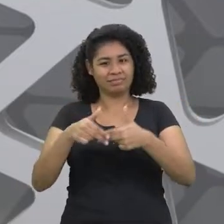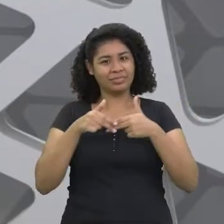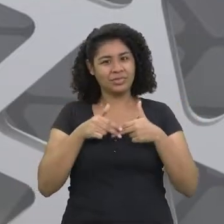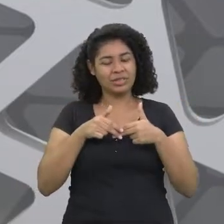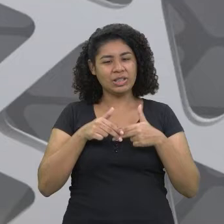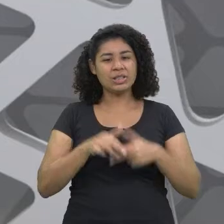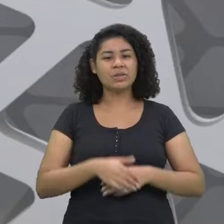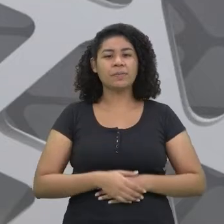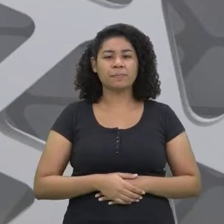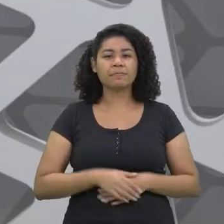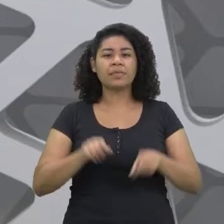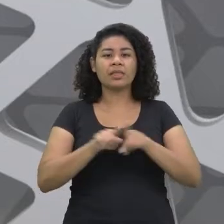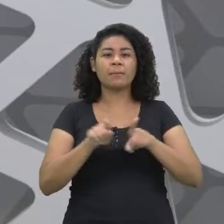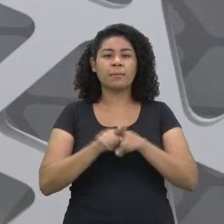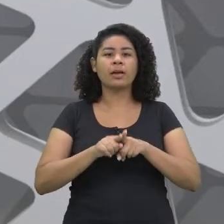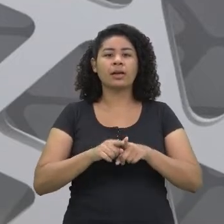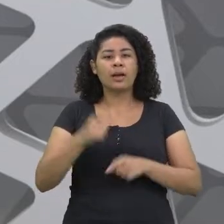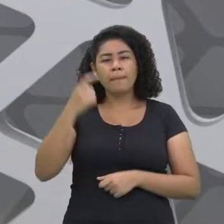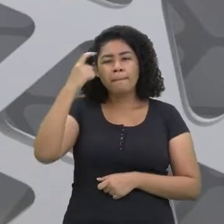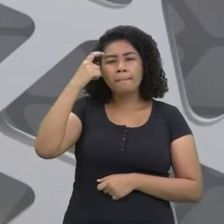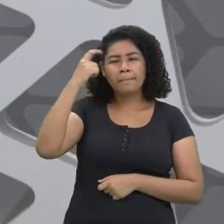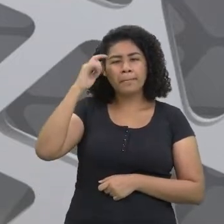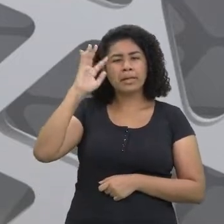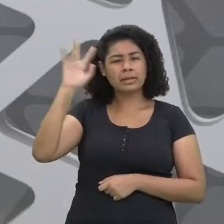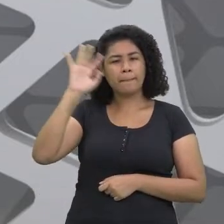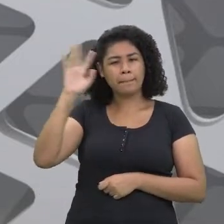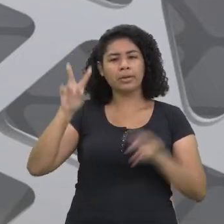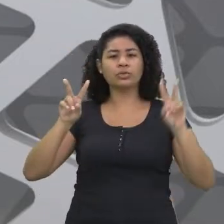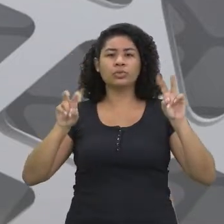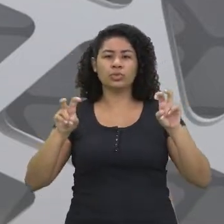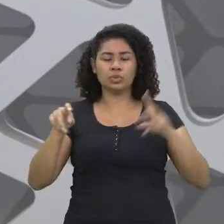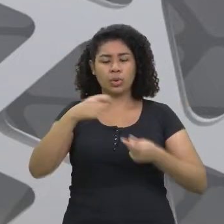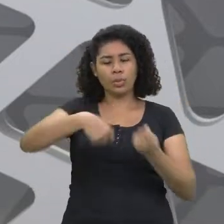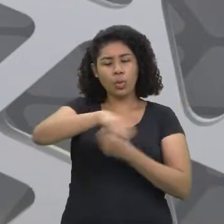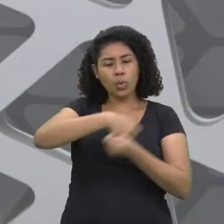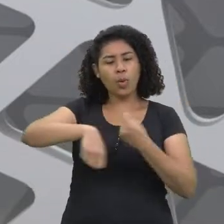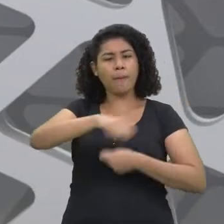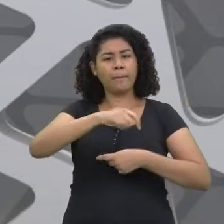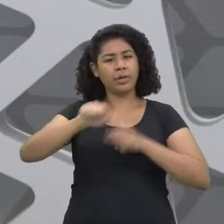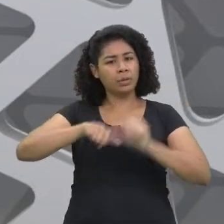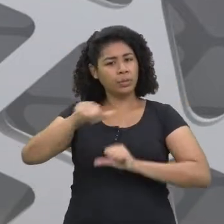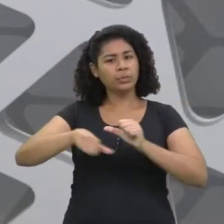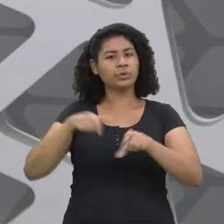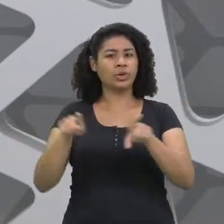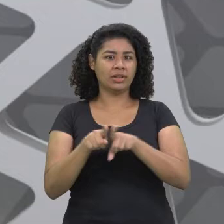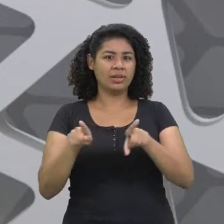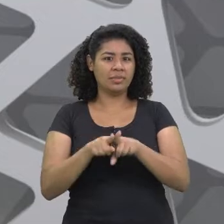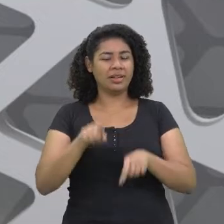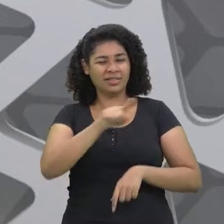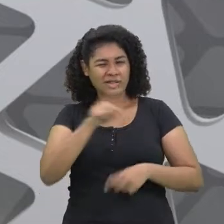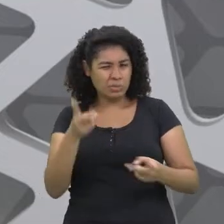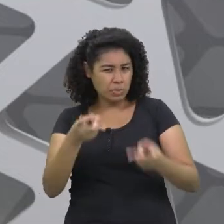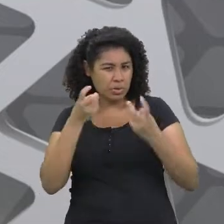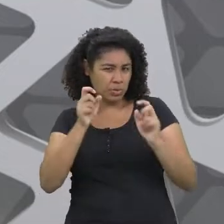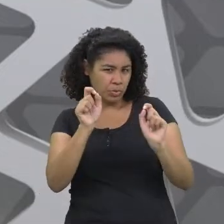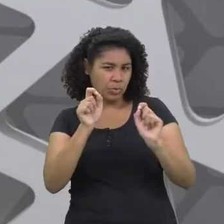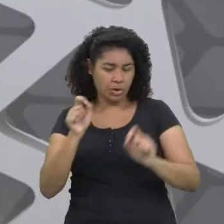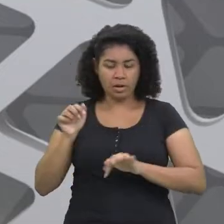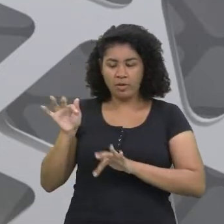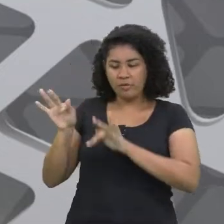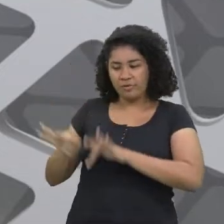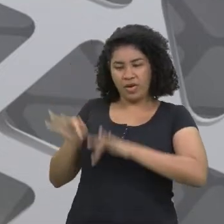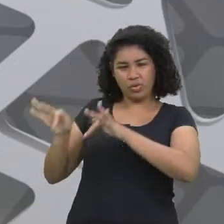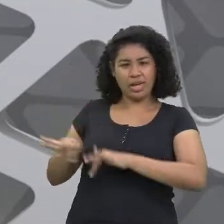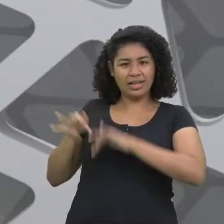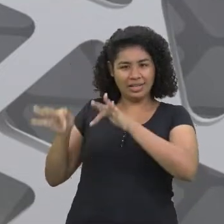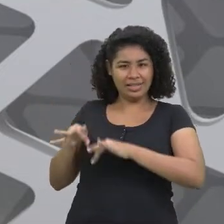outra, as mudanças do pensamento econômico também, né, onde a gente vai ver que aquele feudalismo que havia ali, que